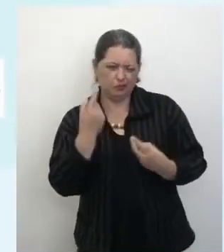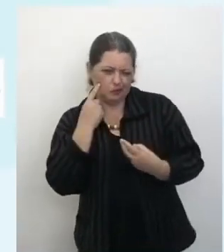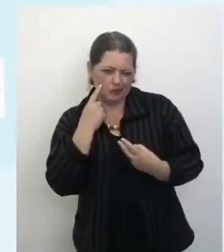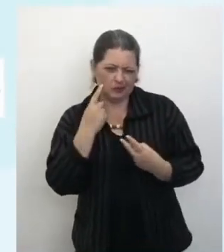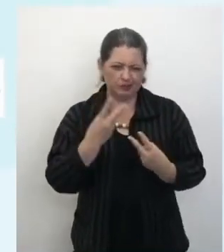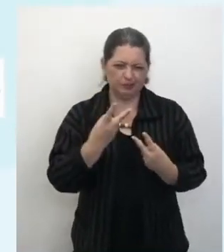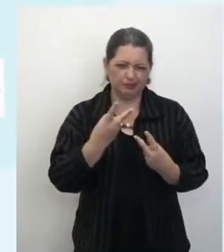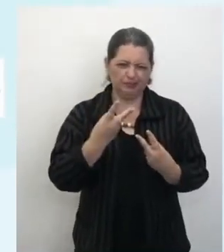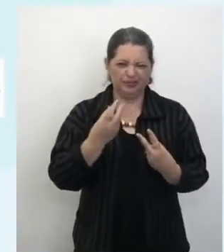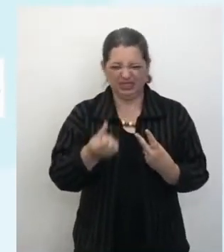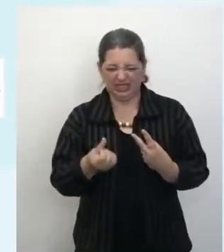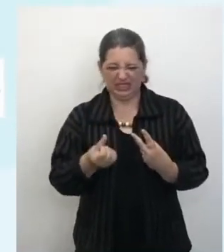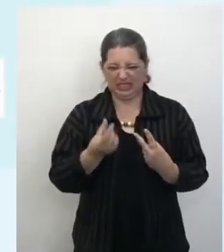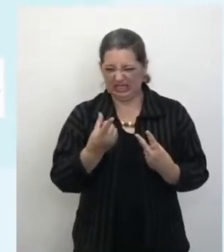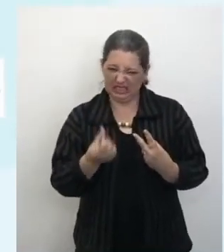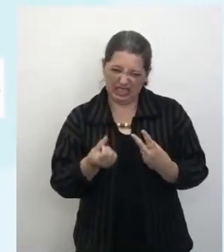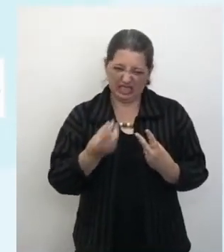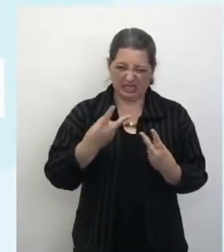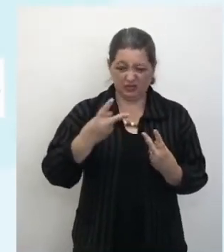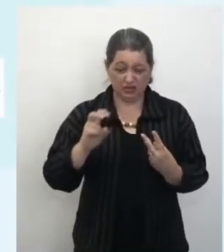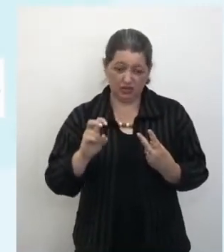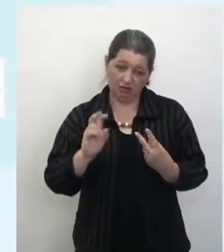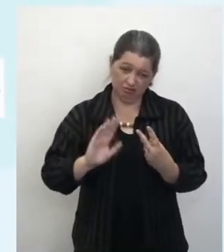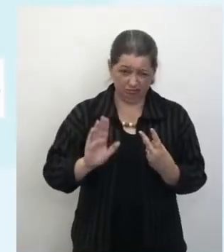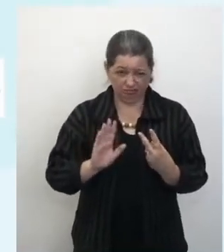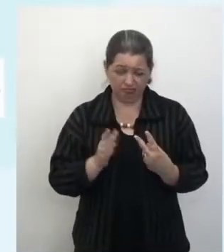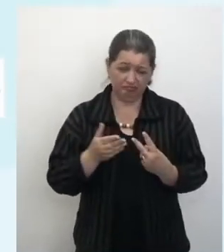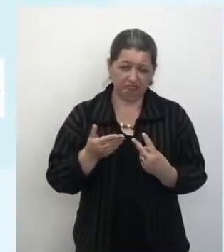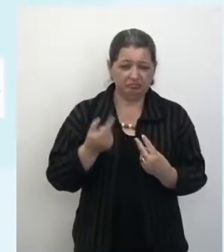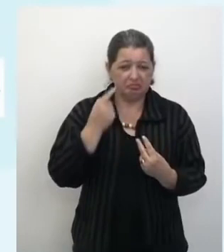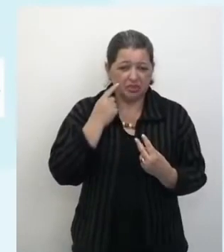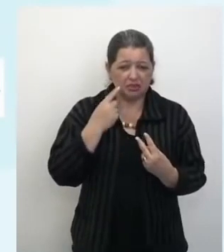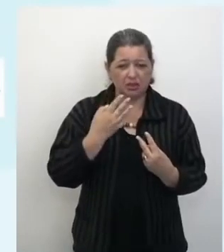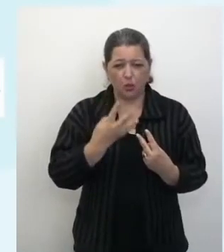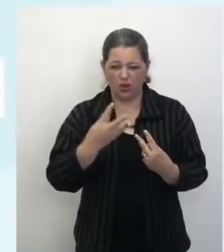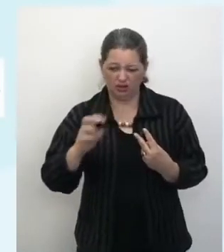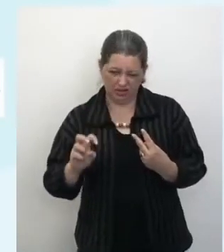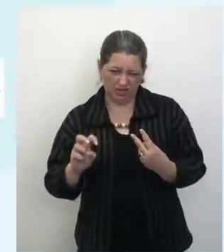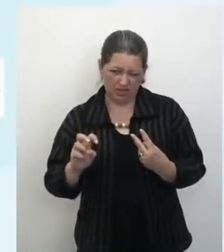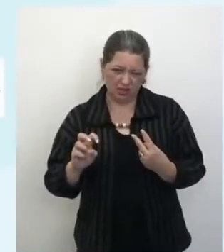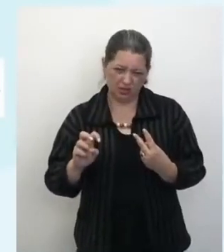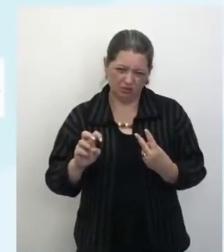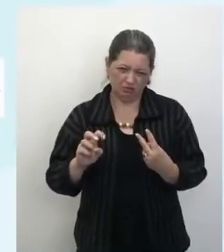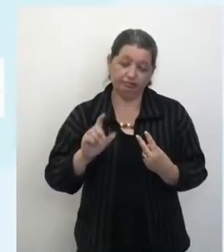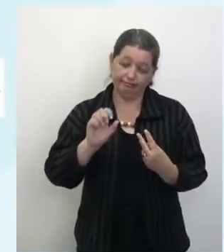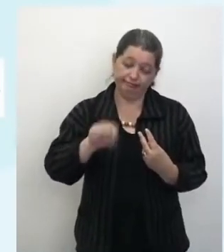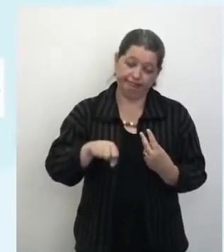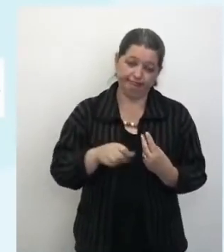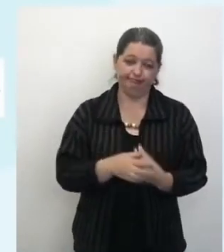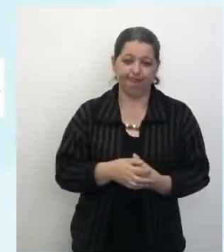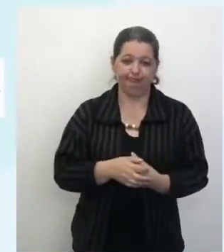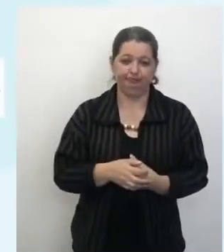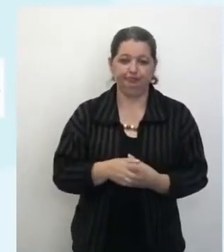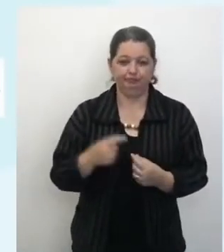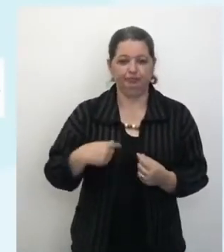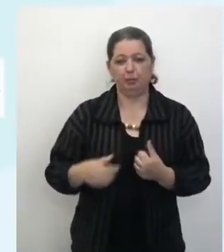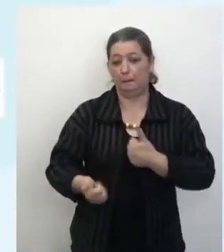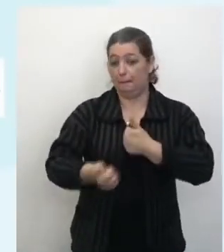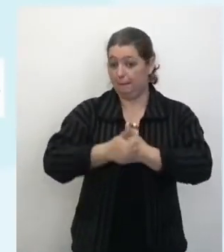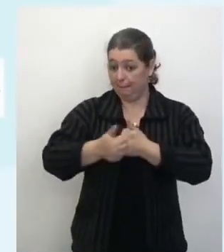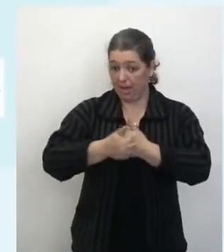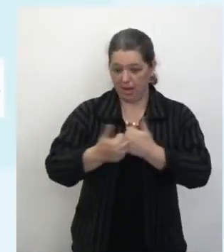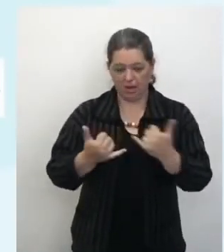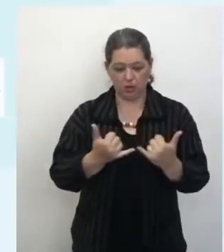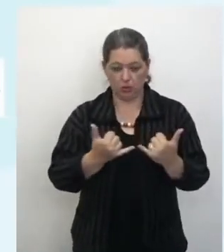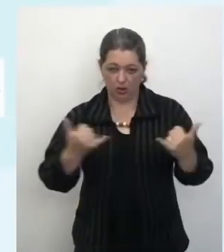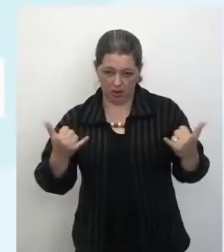25? Ah, ele está lá no meio termo ali. Então, ele vai estar lá entre 4 e 5, mais ou menos no meio termo. É isso aí. Então, coloquei ele ali, ó, representando na